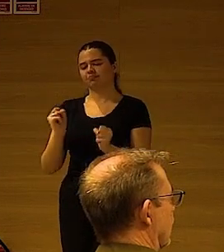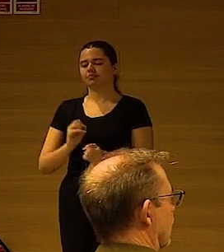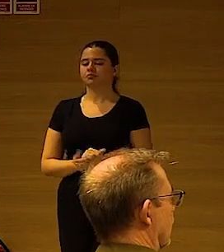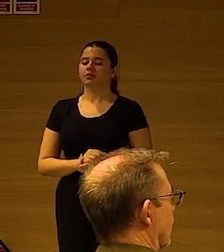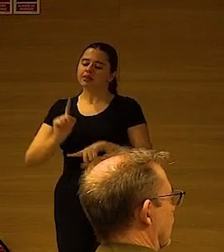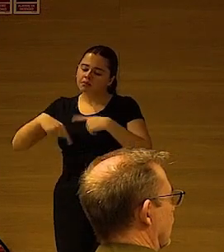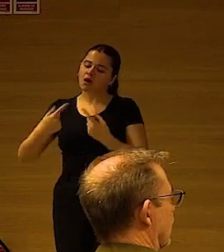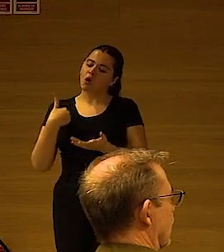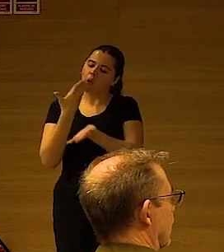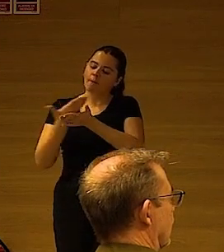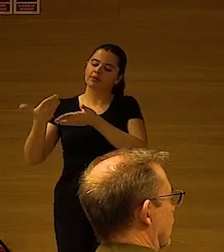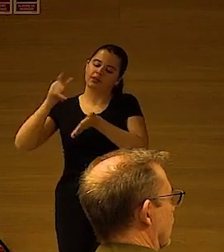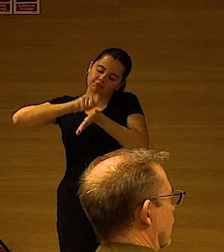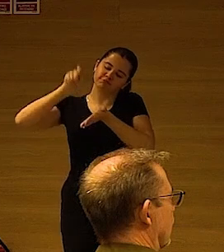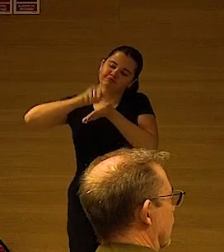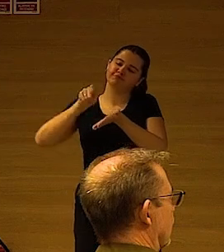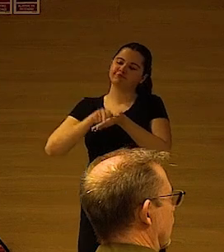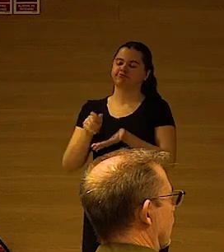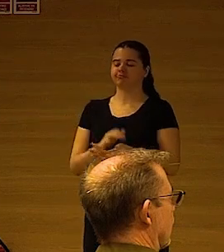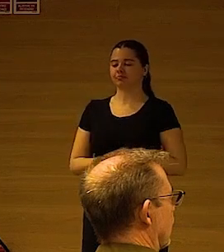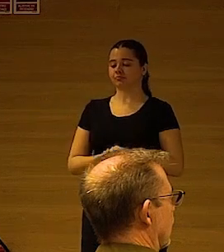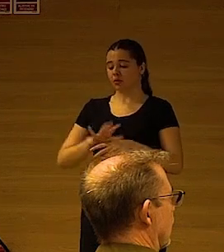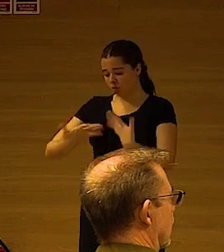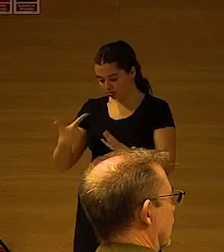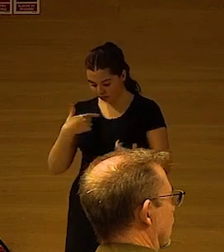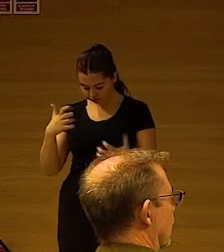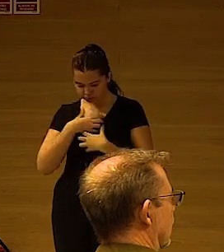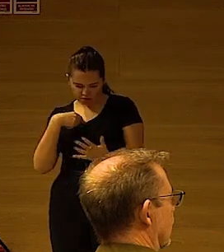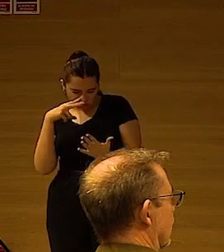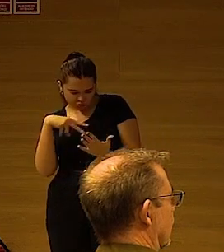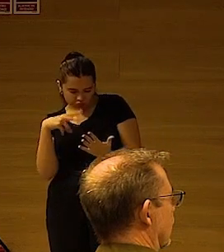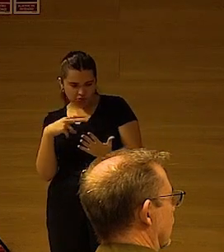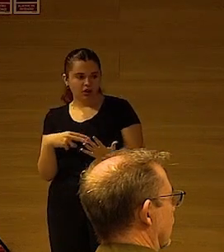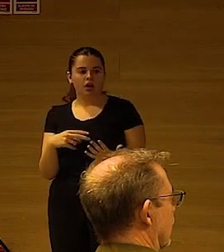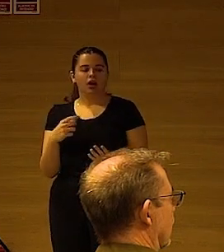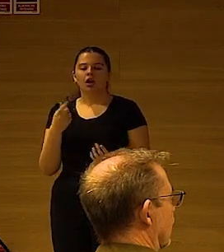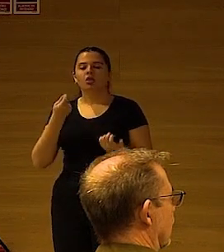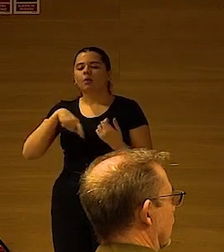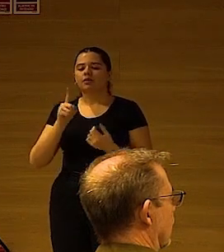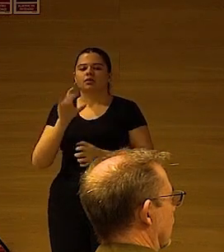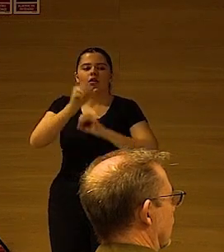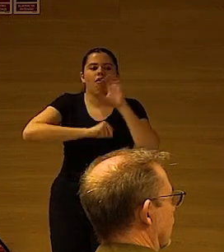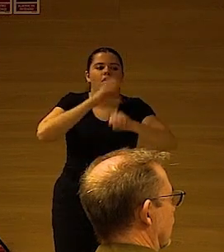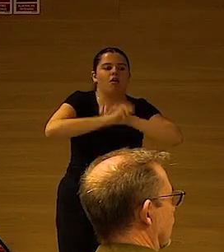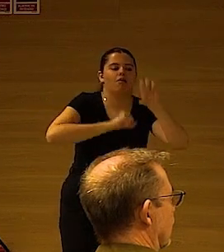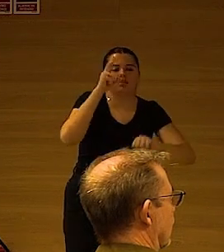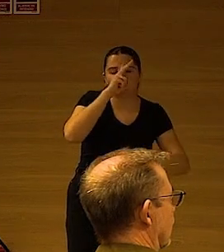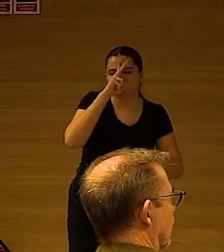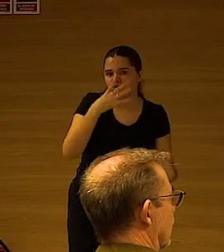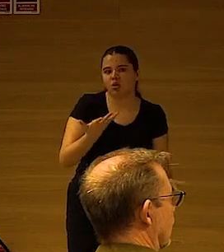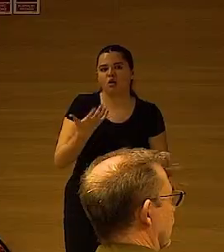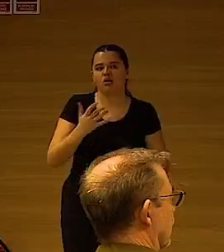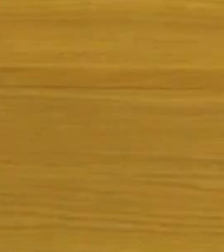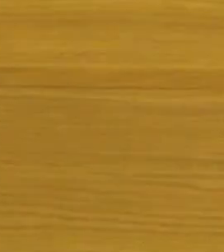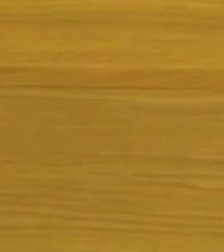fazê-las. E quando você descobre que você está lendo, você não precisa mais ficar caçando histórias, né, de